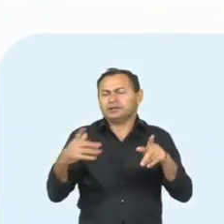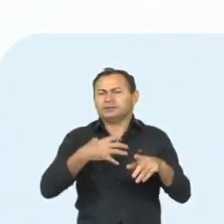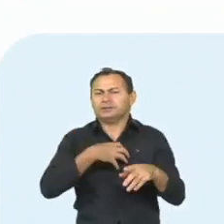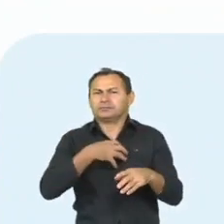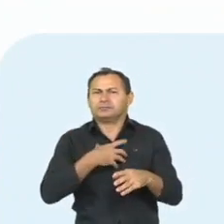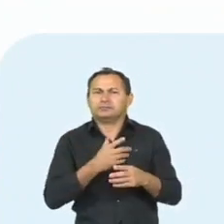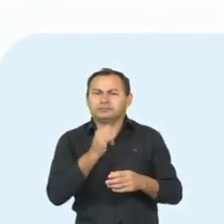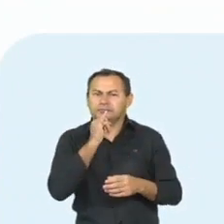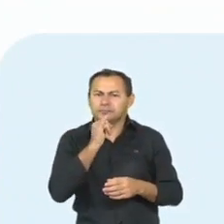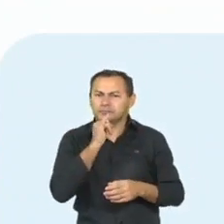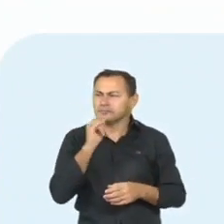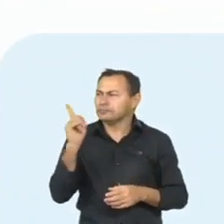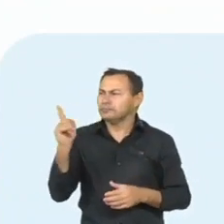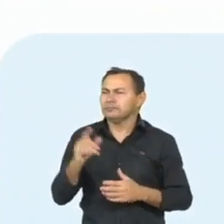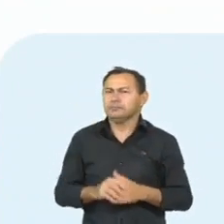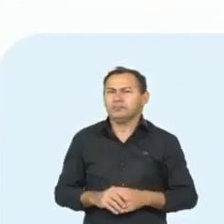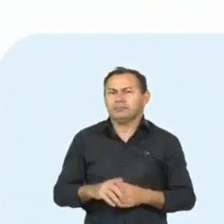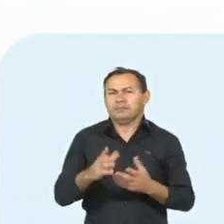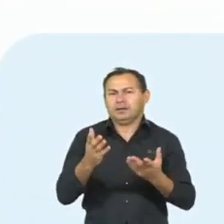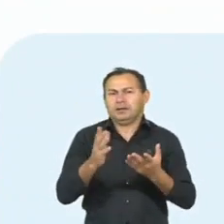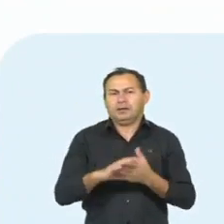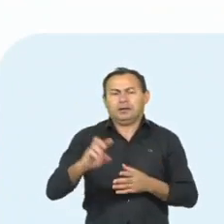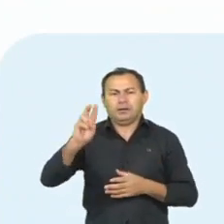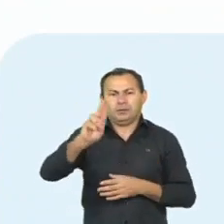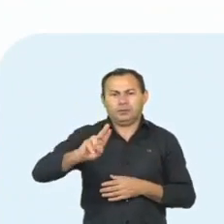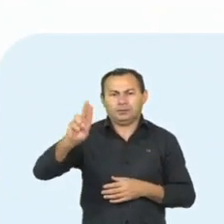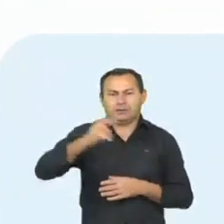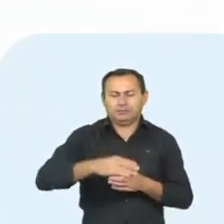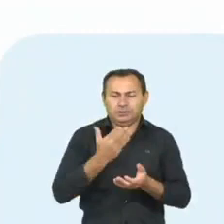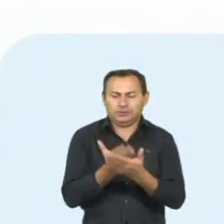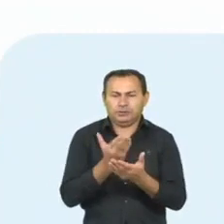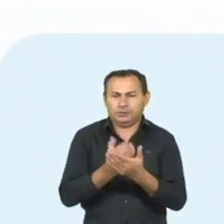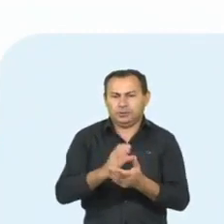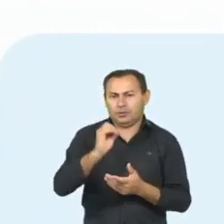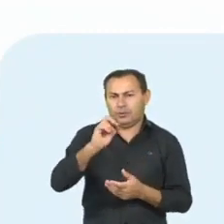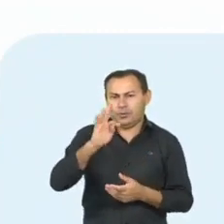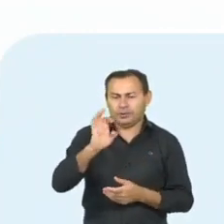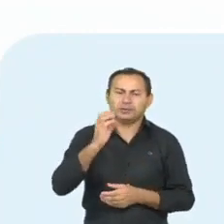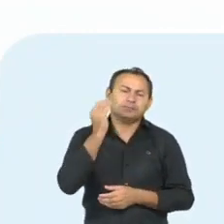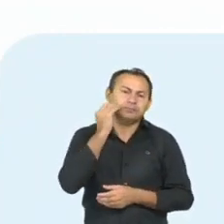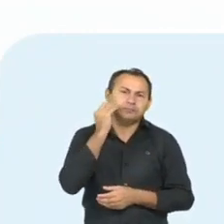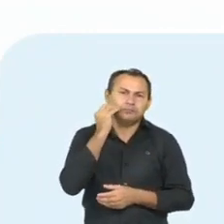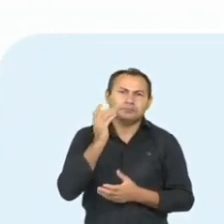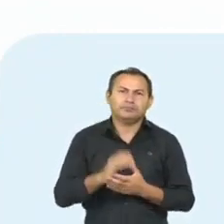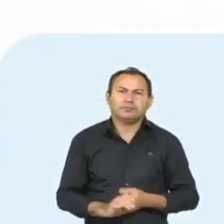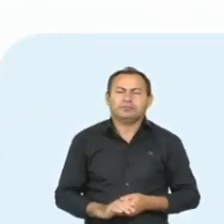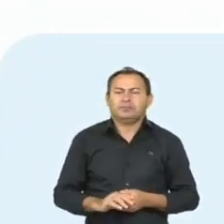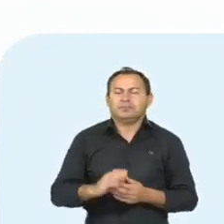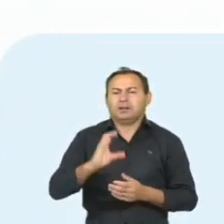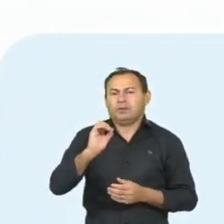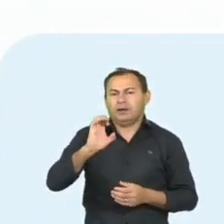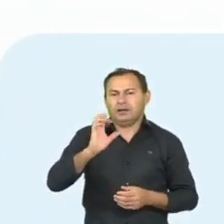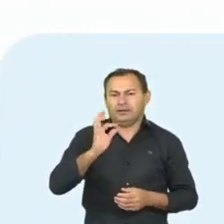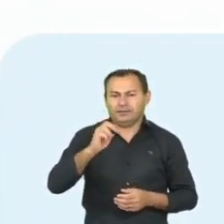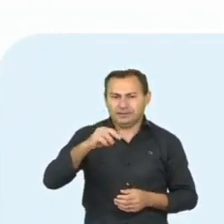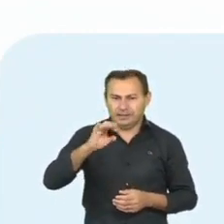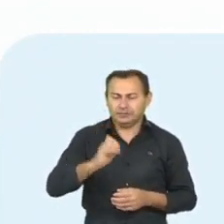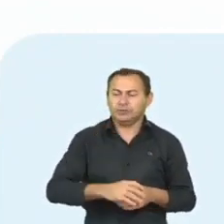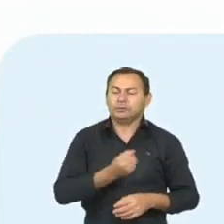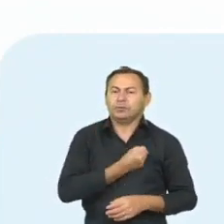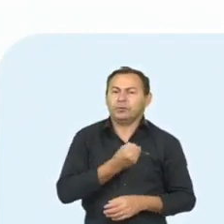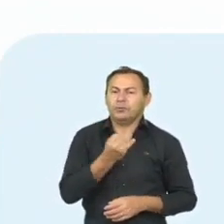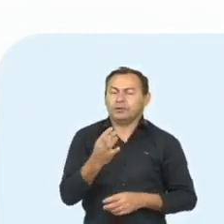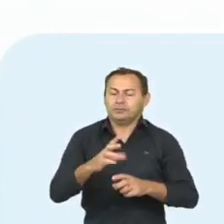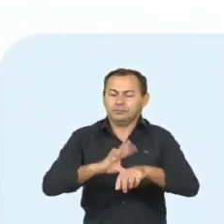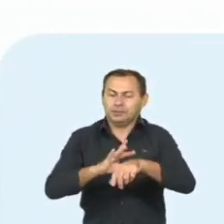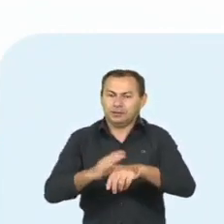coeficientes, como, por exemplo, aquelas que são utilizadas em estudos de coorte experimentais, né, tem o coeficiente de incidência, o número de casos